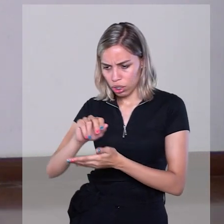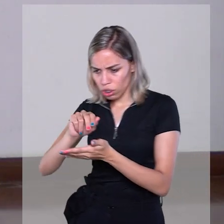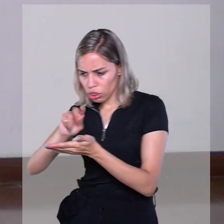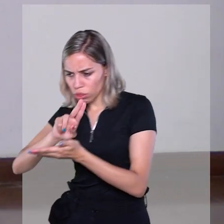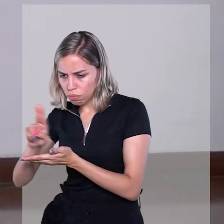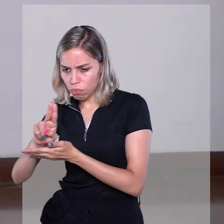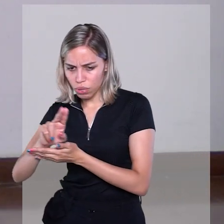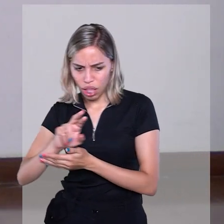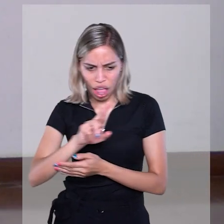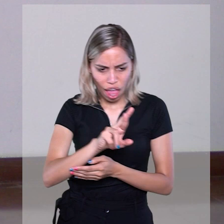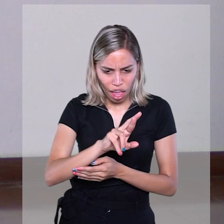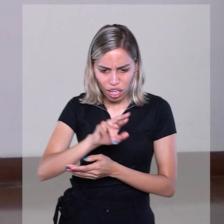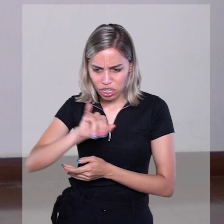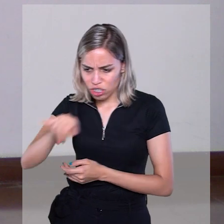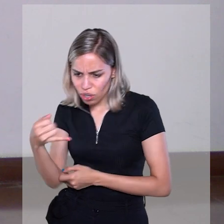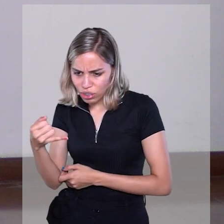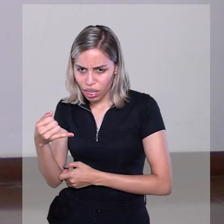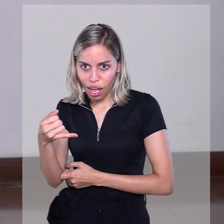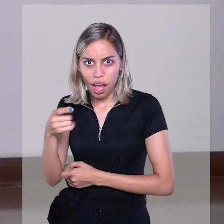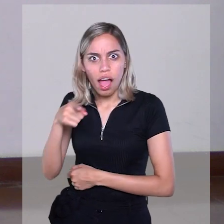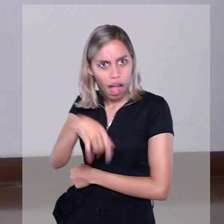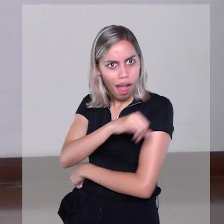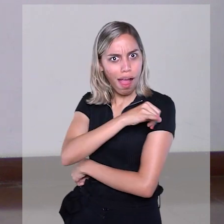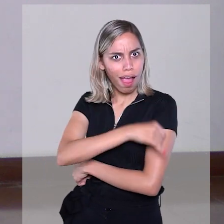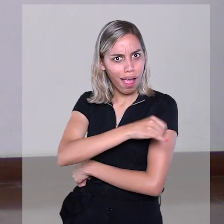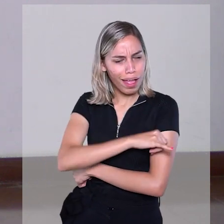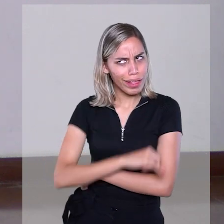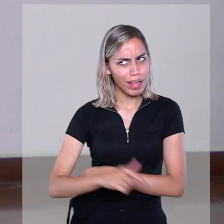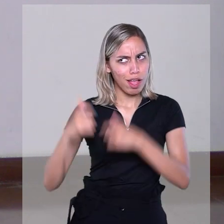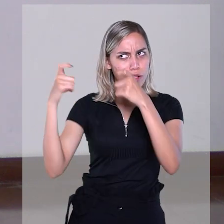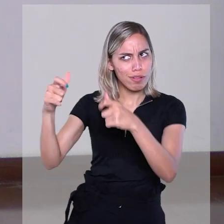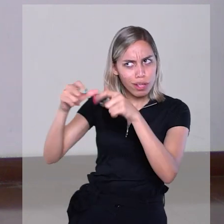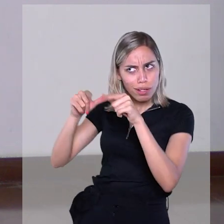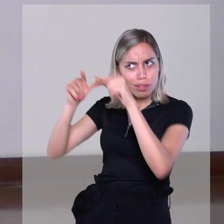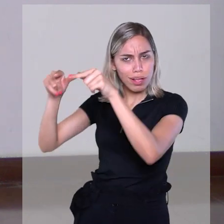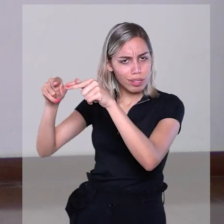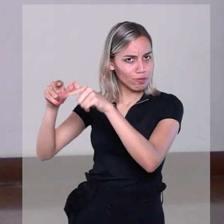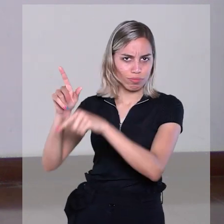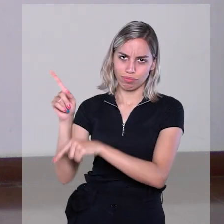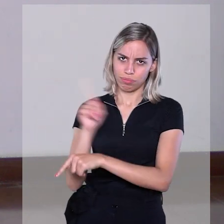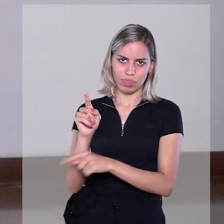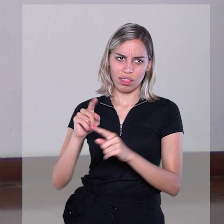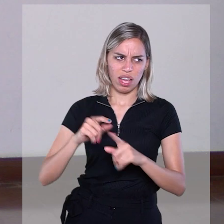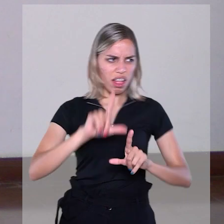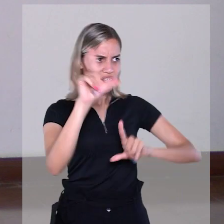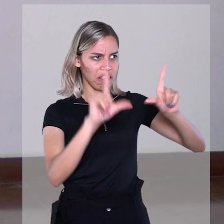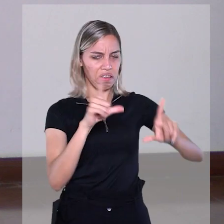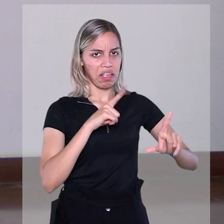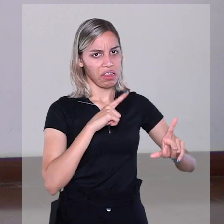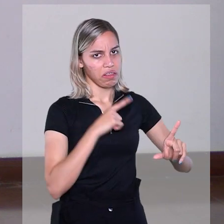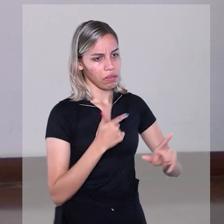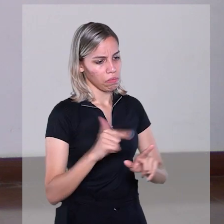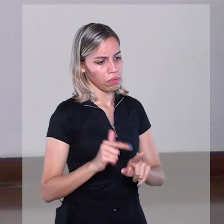nem viajávamos nem tínhamos TV em casa, onde de nós 4 lá de casa apenas minha mãe já havia posto os pés.